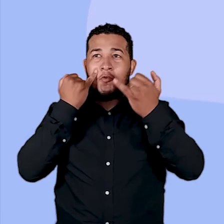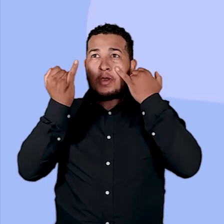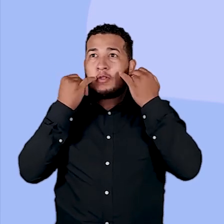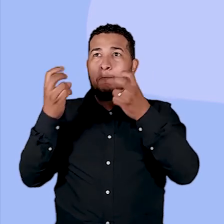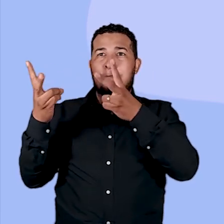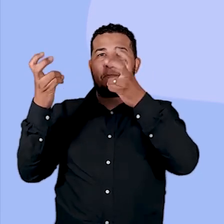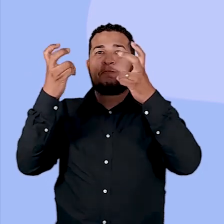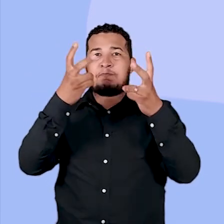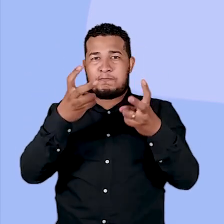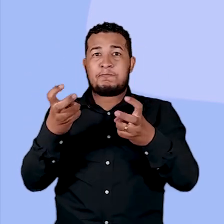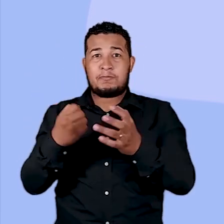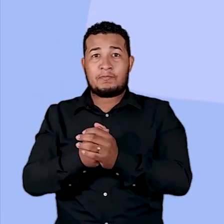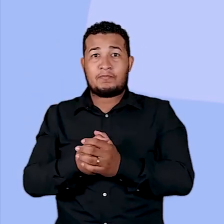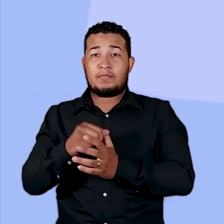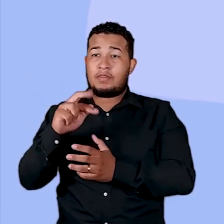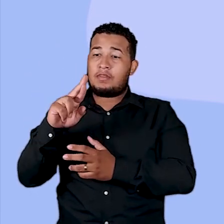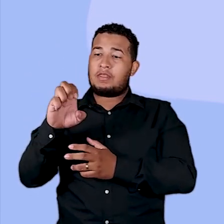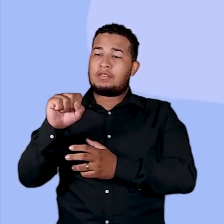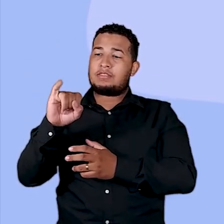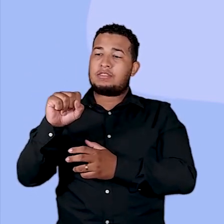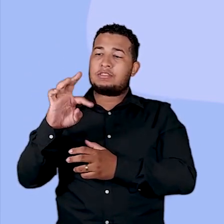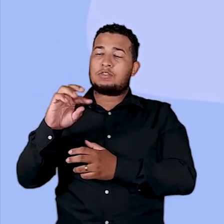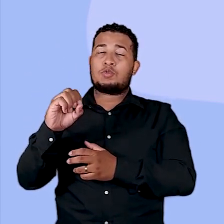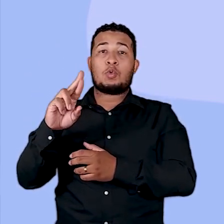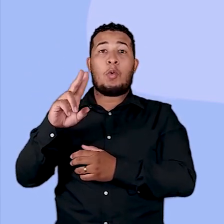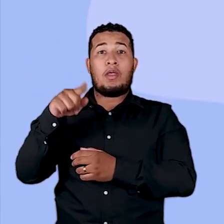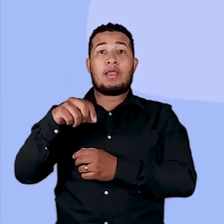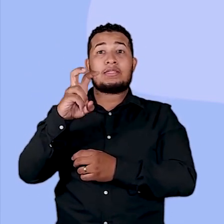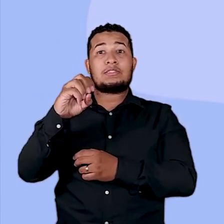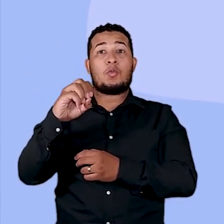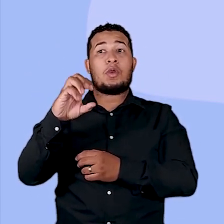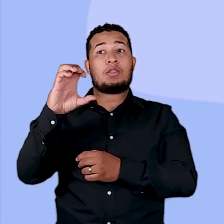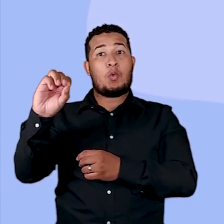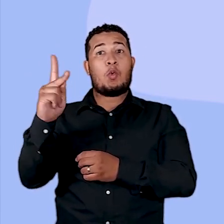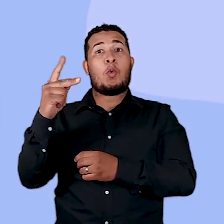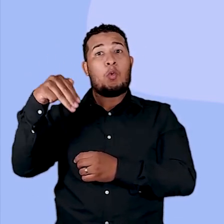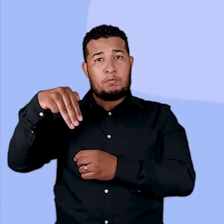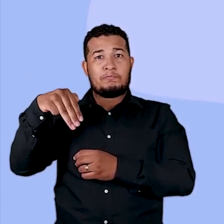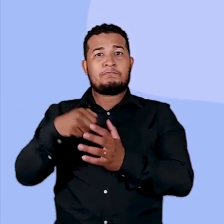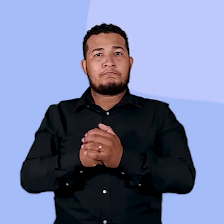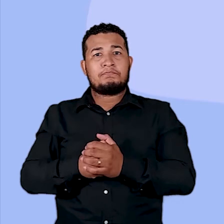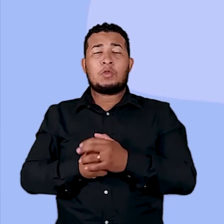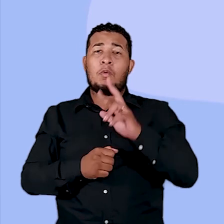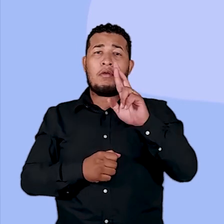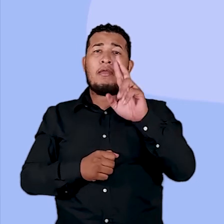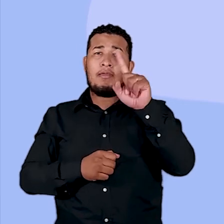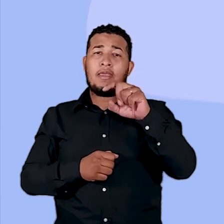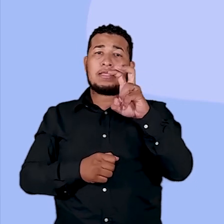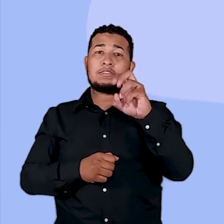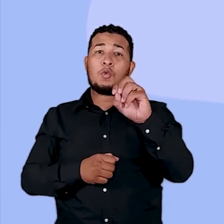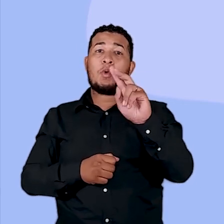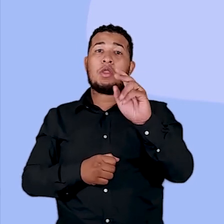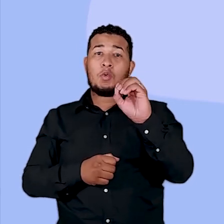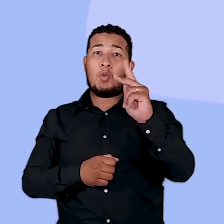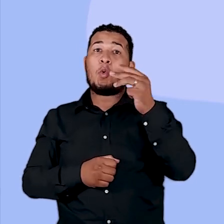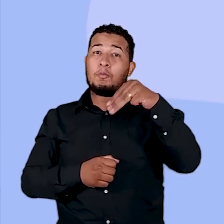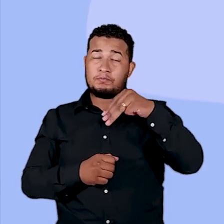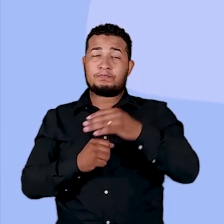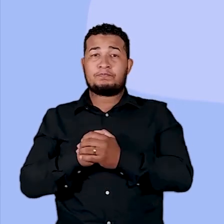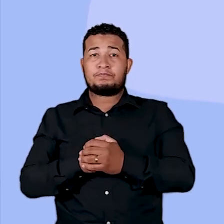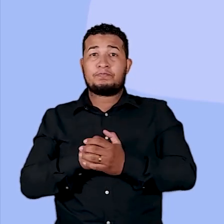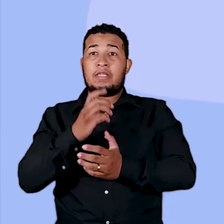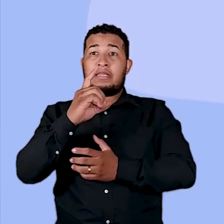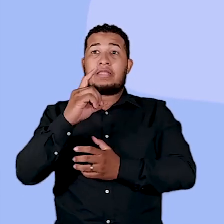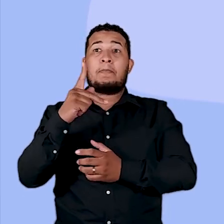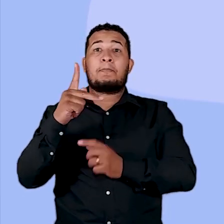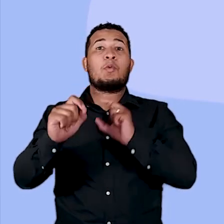resistência igual a 50 ohms. Então, R é igual a 50 ohms. Sob a DDP, U igual a 60 volts. Então, U